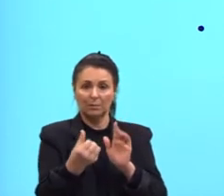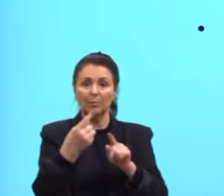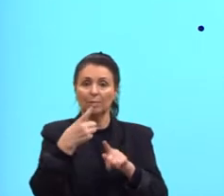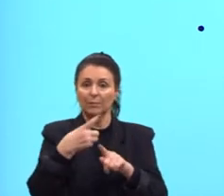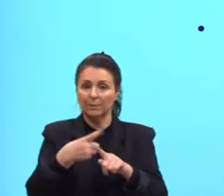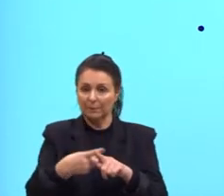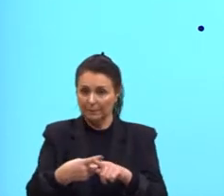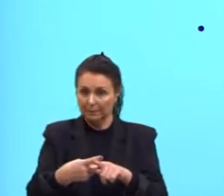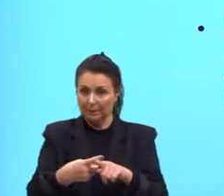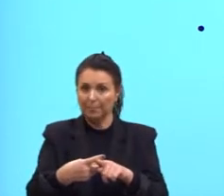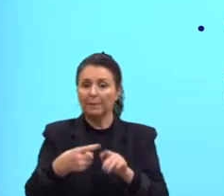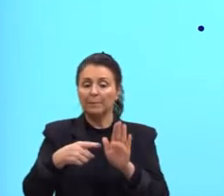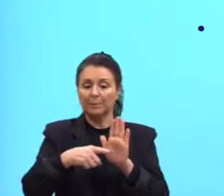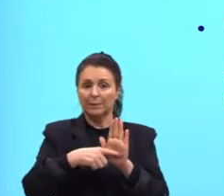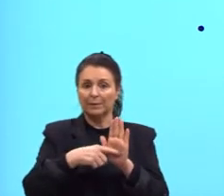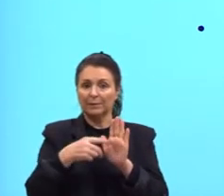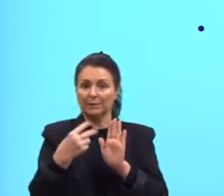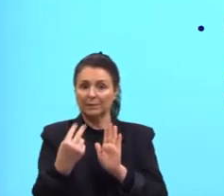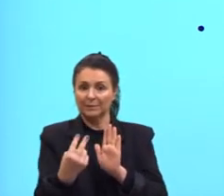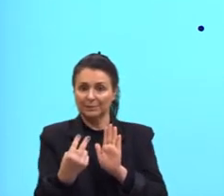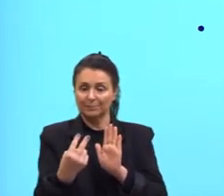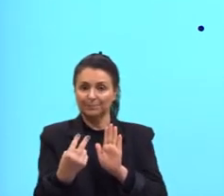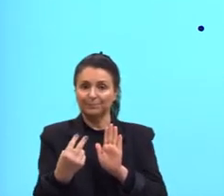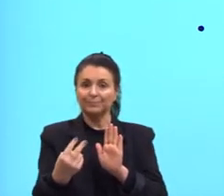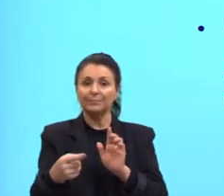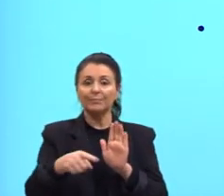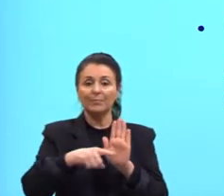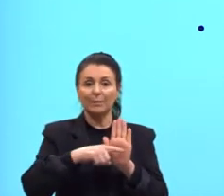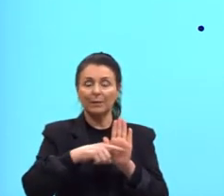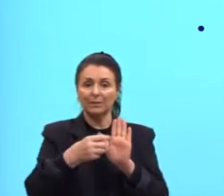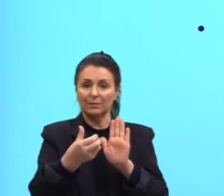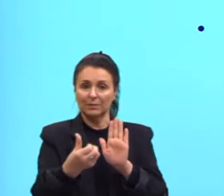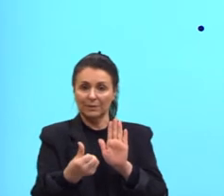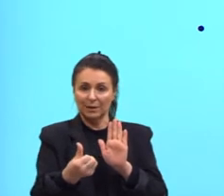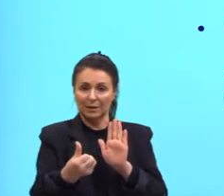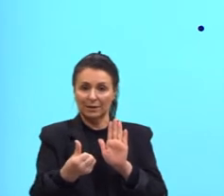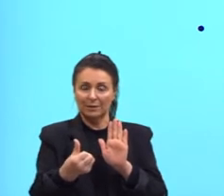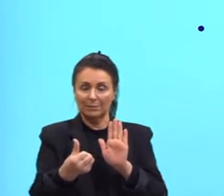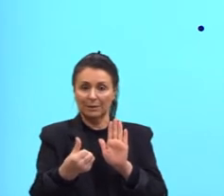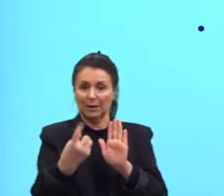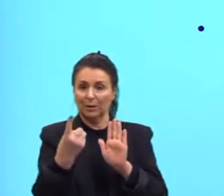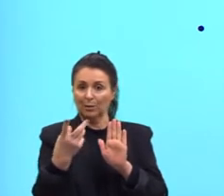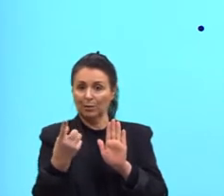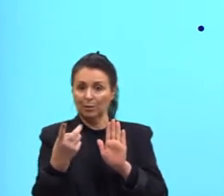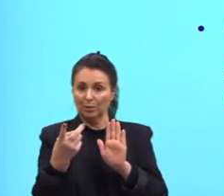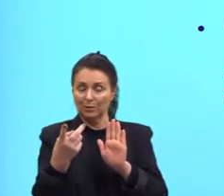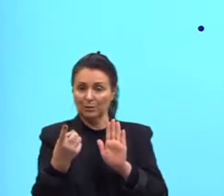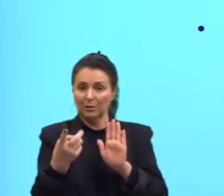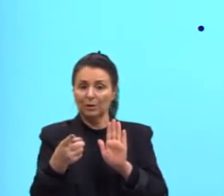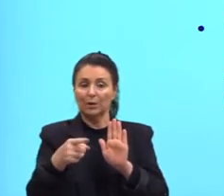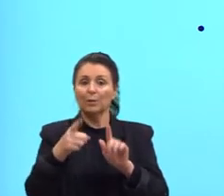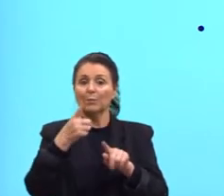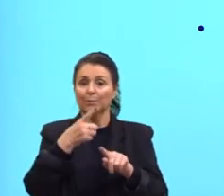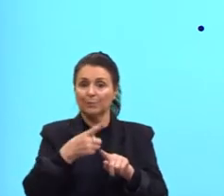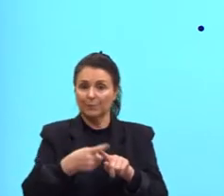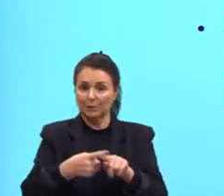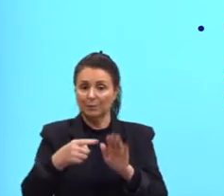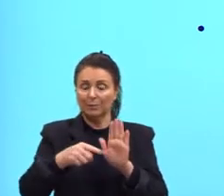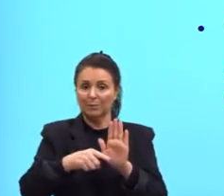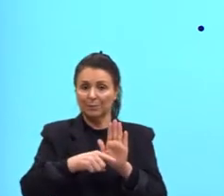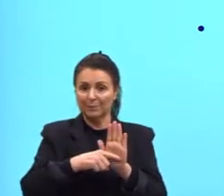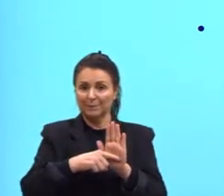multiplicamos por - 2 - 6 para chegar em 12 nós multiplicamos por menos dois